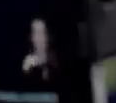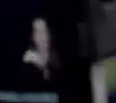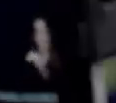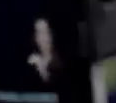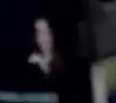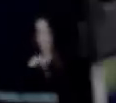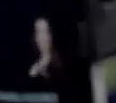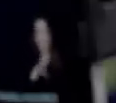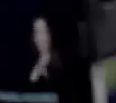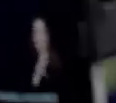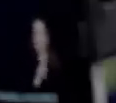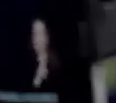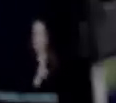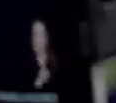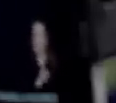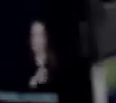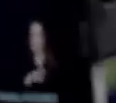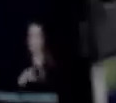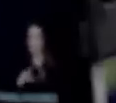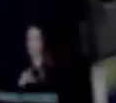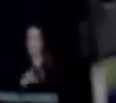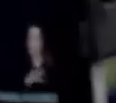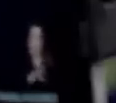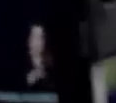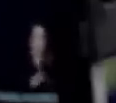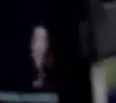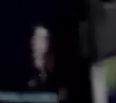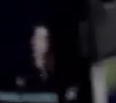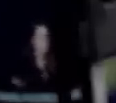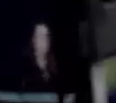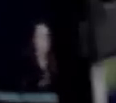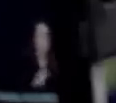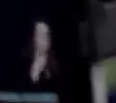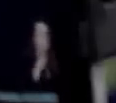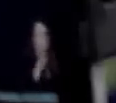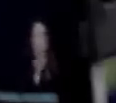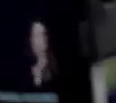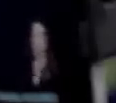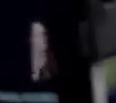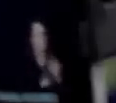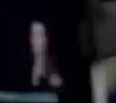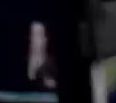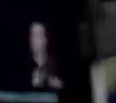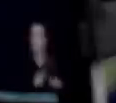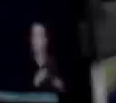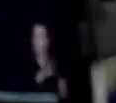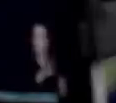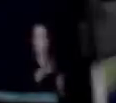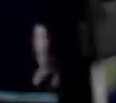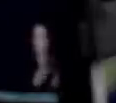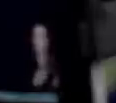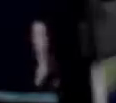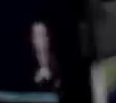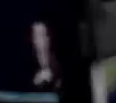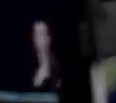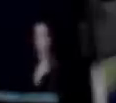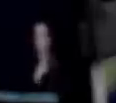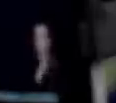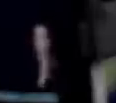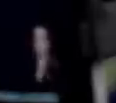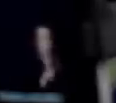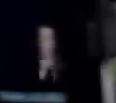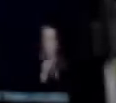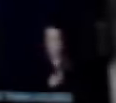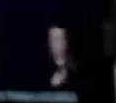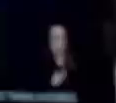mundo. O saldo é que nós temos hoje 2 bilhões de trabalhadores que estão no setor informal, segundo a